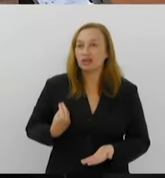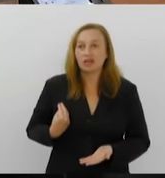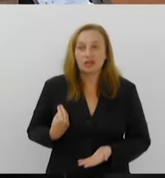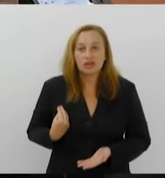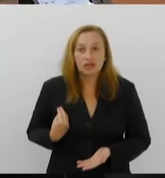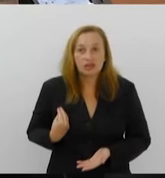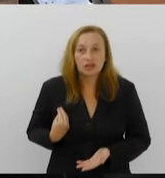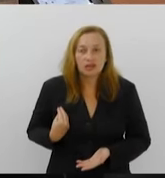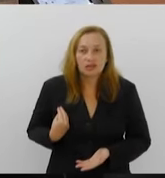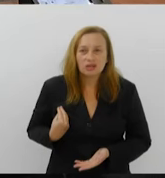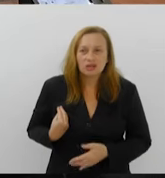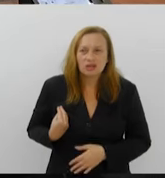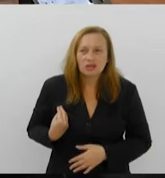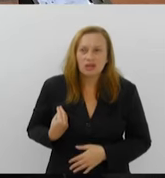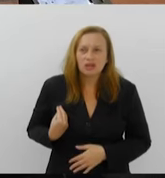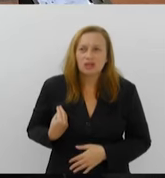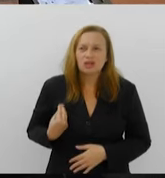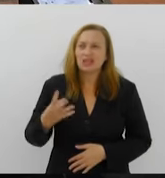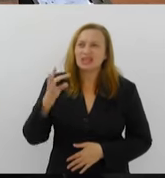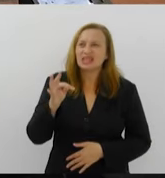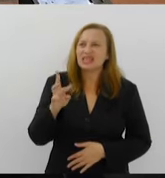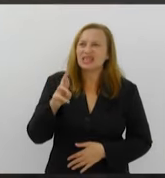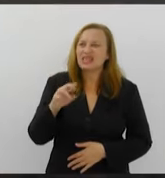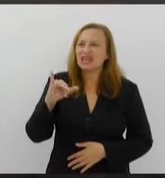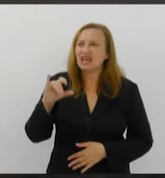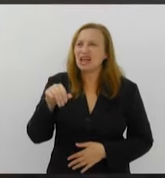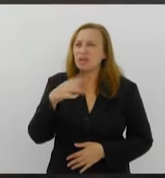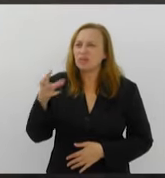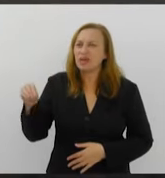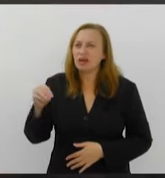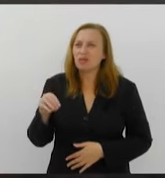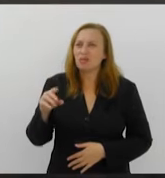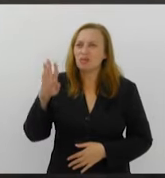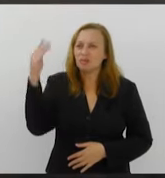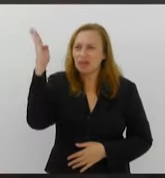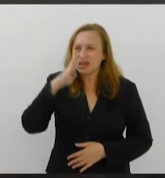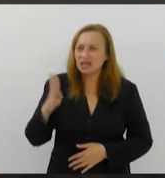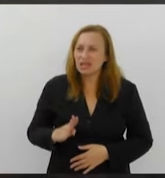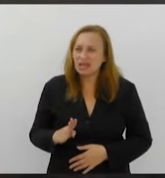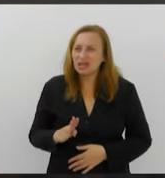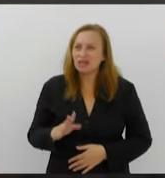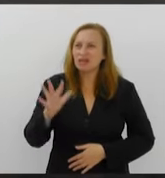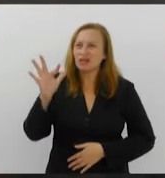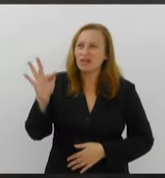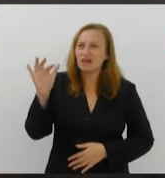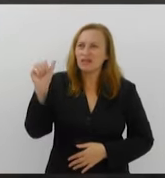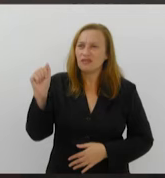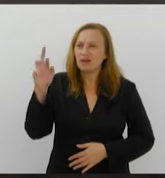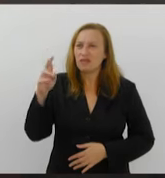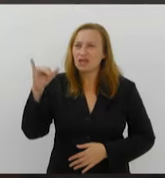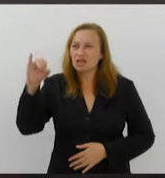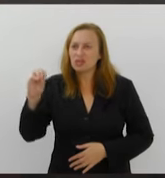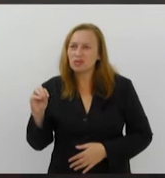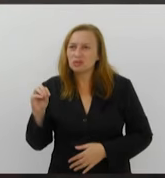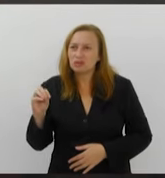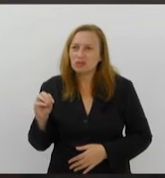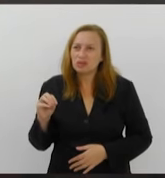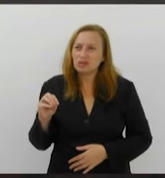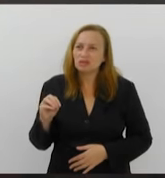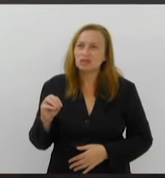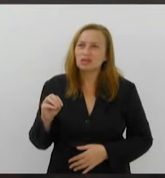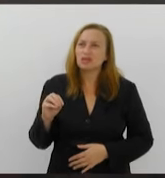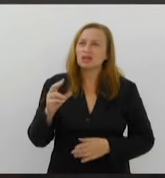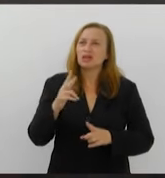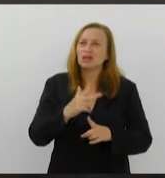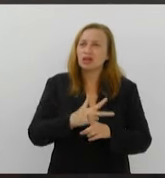André Silva, tricampeão brasileiro, tá entendendo? E o Fabrício Cavalho. Presidente, campeão brasileiro, campeão da